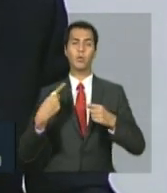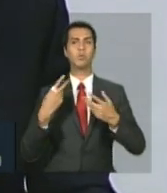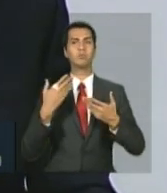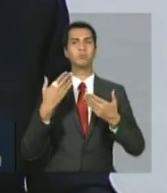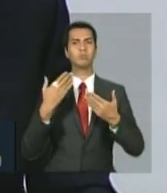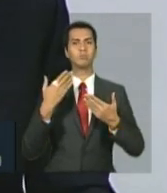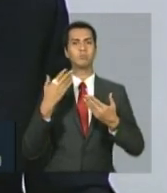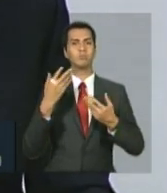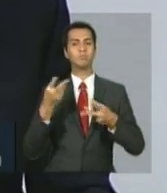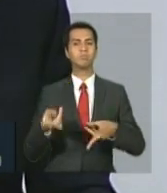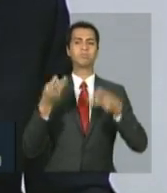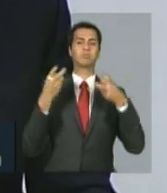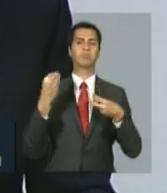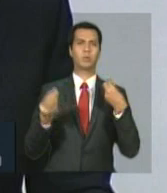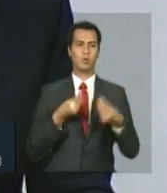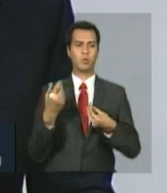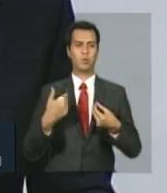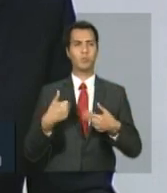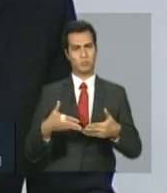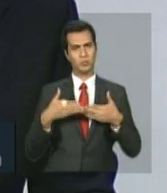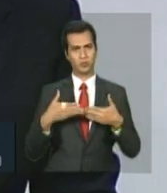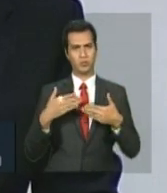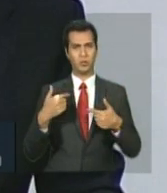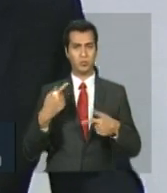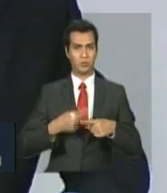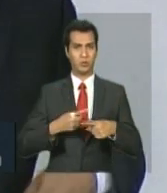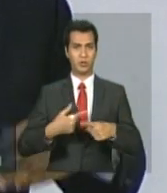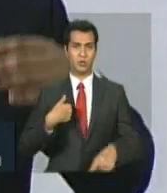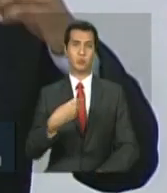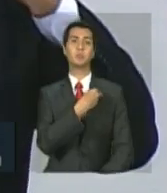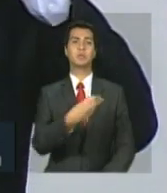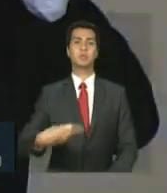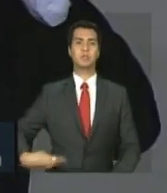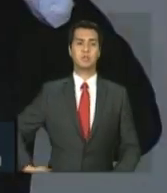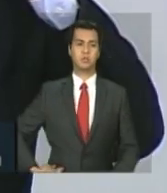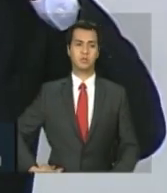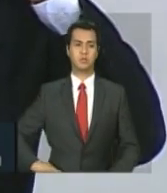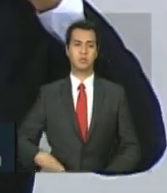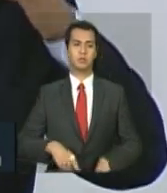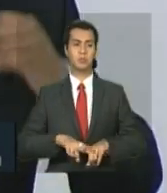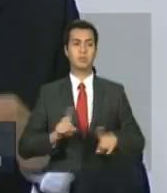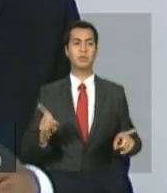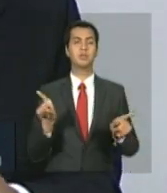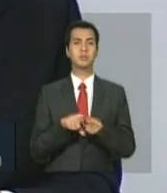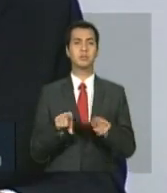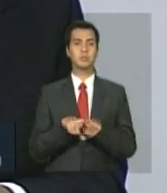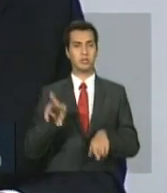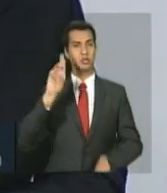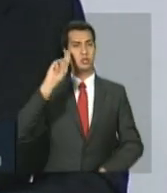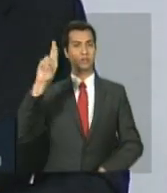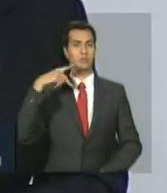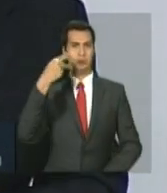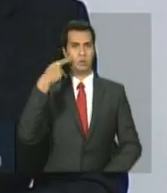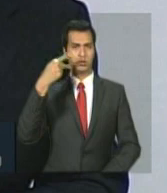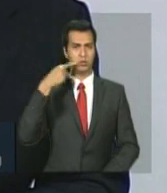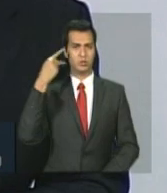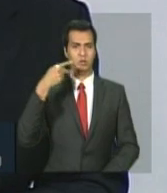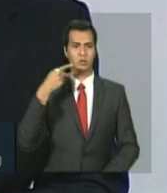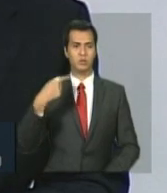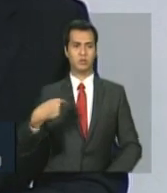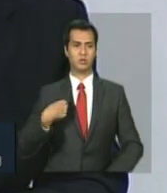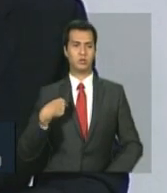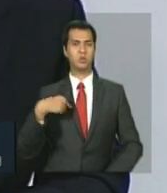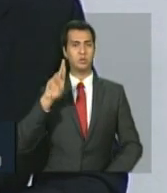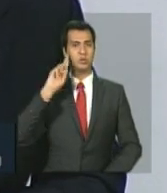permitam falar uma palavra, porque sou ministro de Estado, mas sou dirigente político. Sou dirigente do